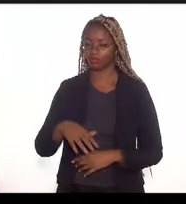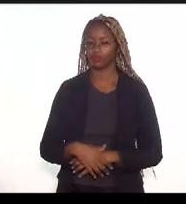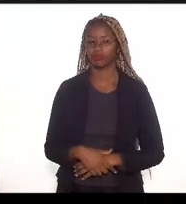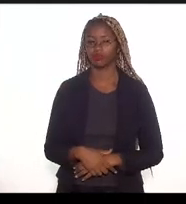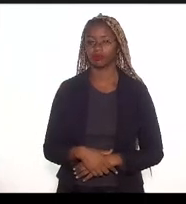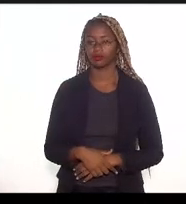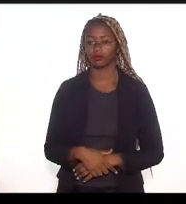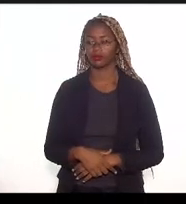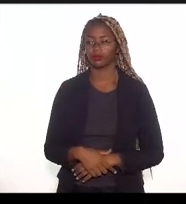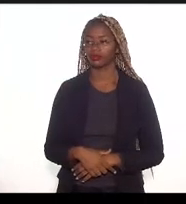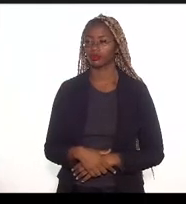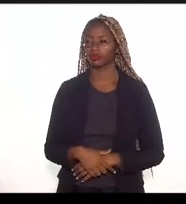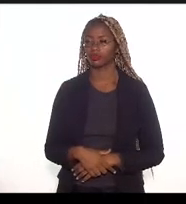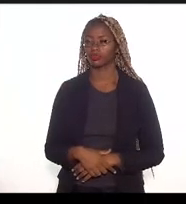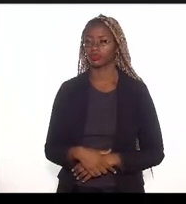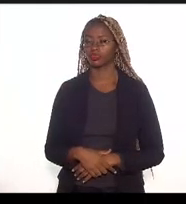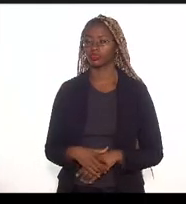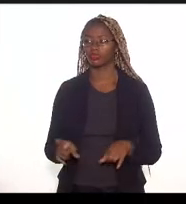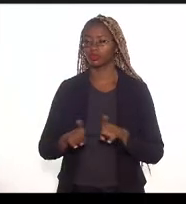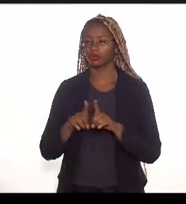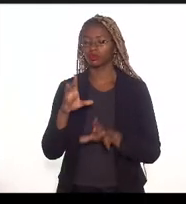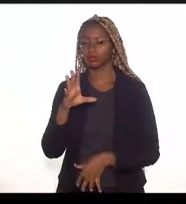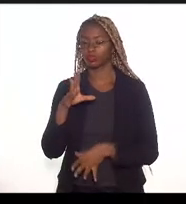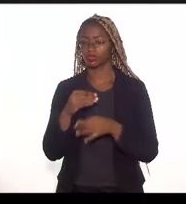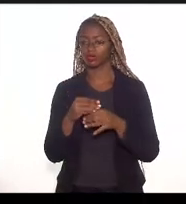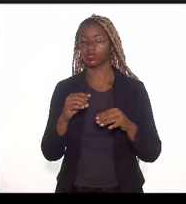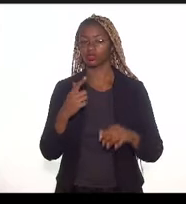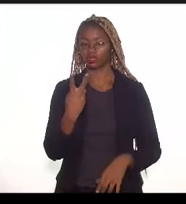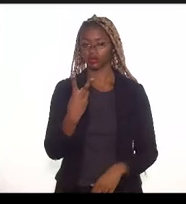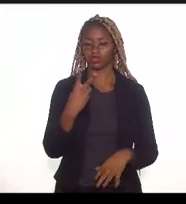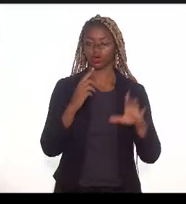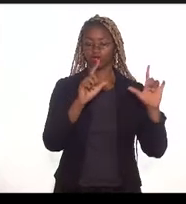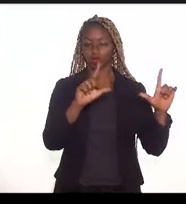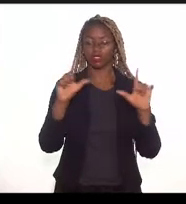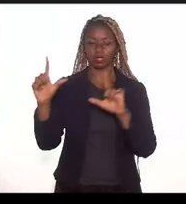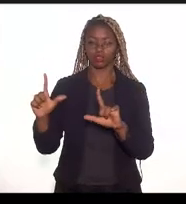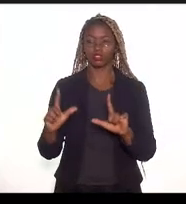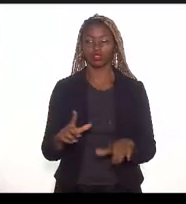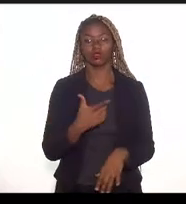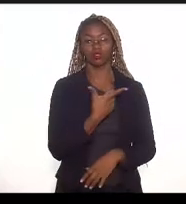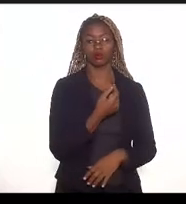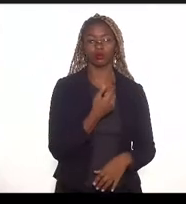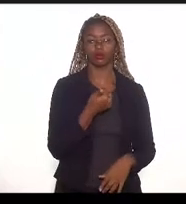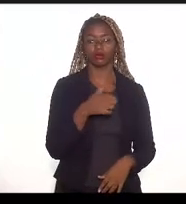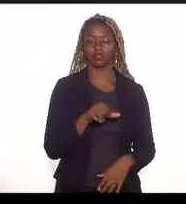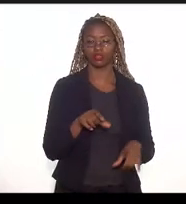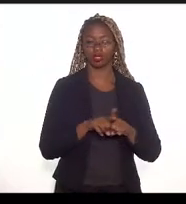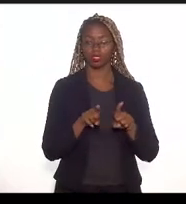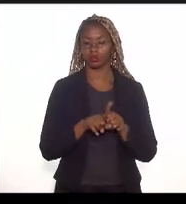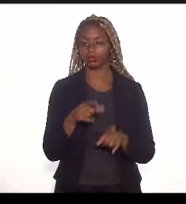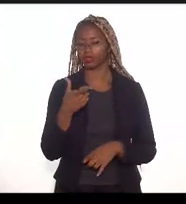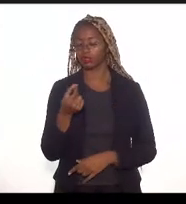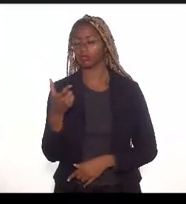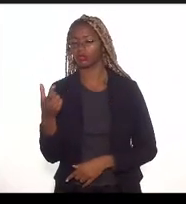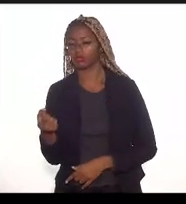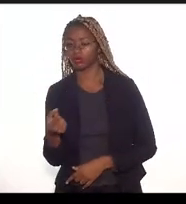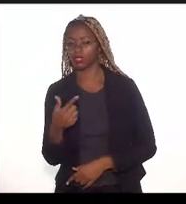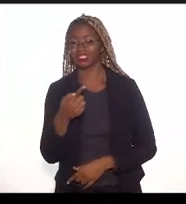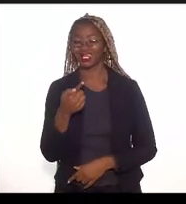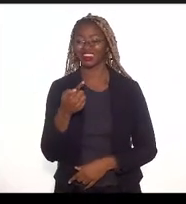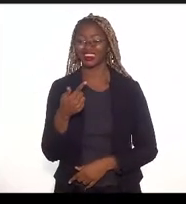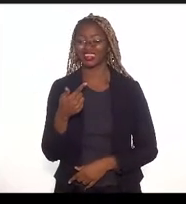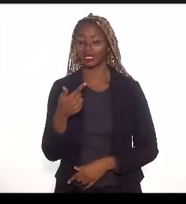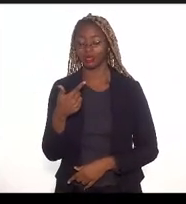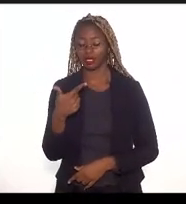né, até complementando os dois quadros anteriores, o biênio 2019-2020, foram 72 pleitos no total.